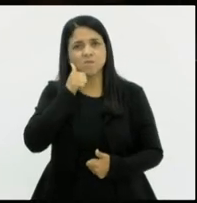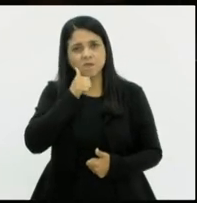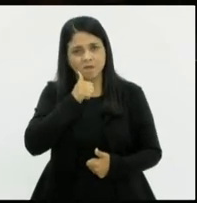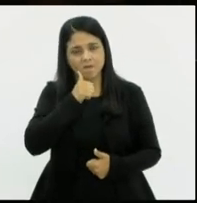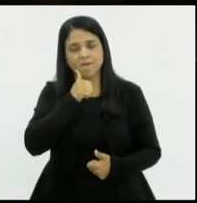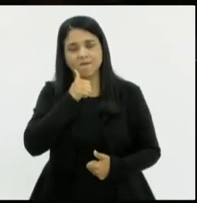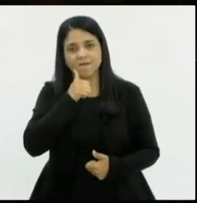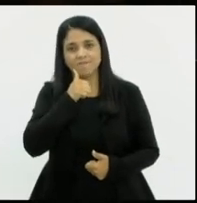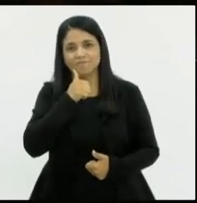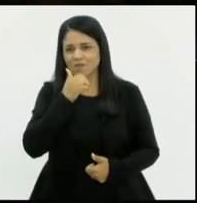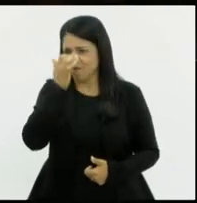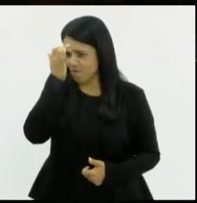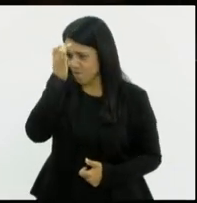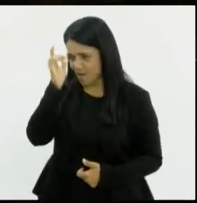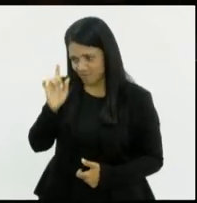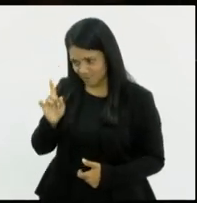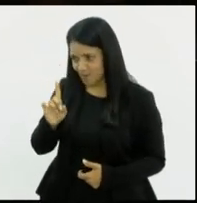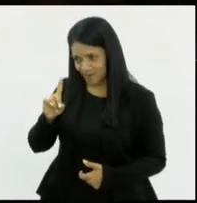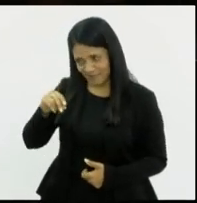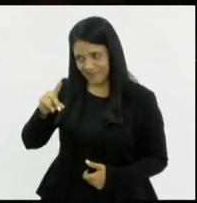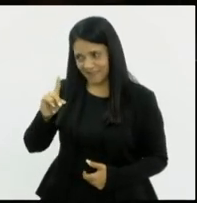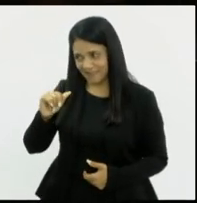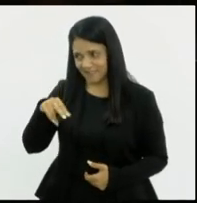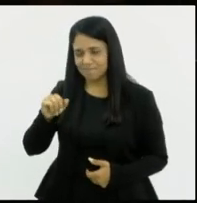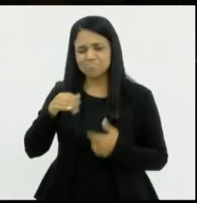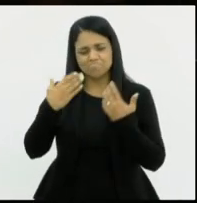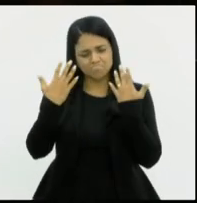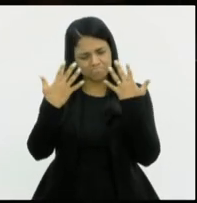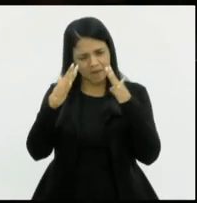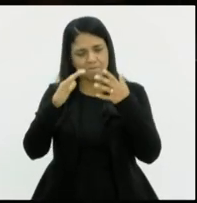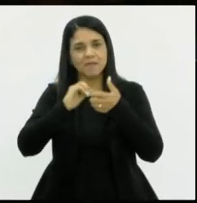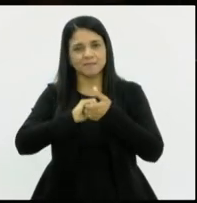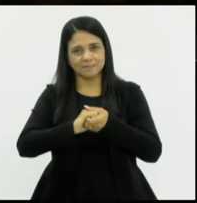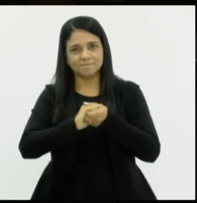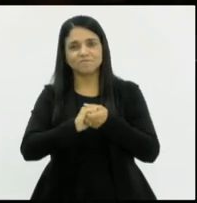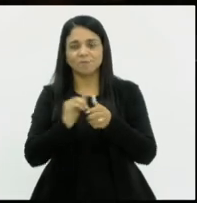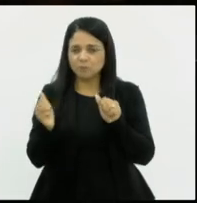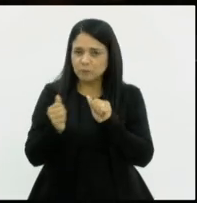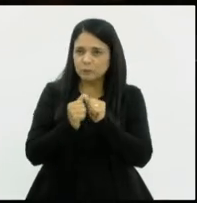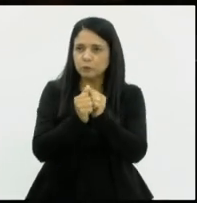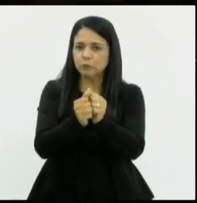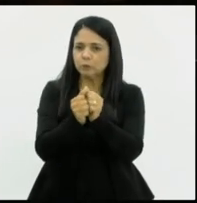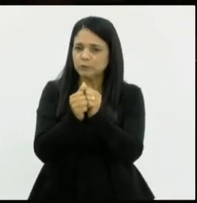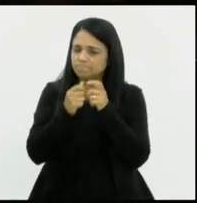fácil, né, Dani? E parabéns mais uma vez pelo seu trabalho, e vamos estar juntas aí